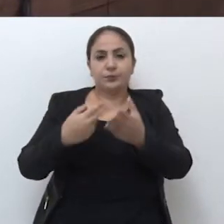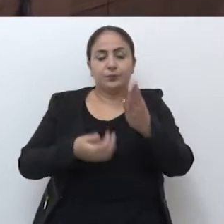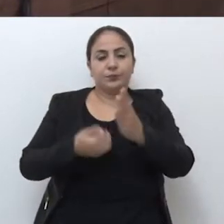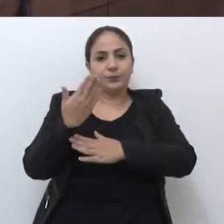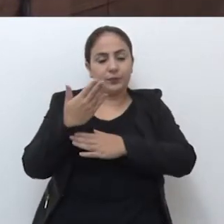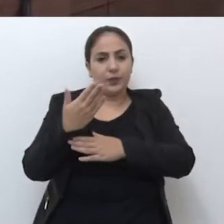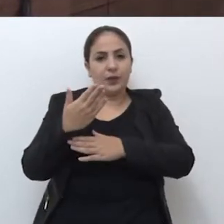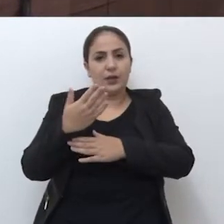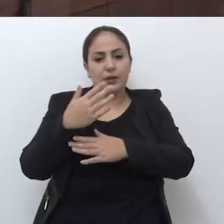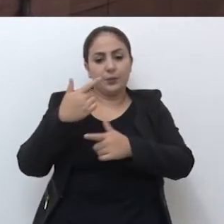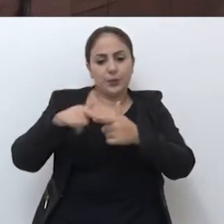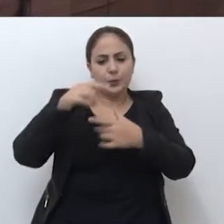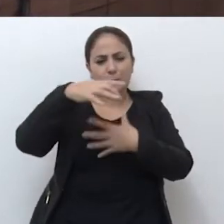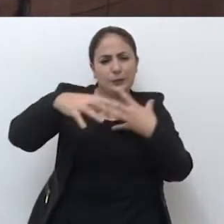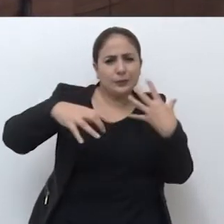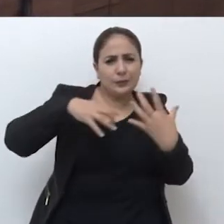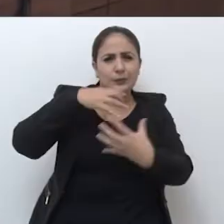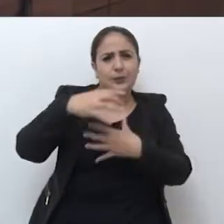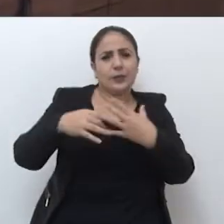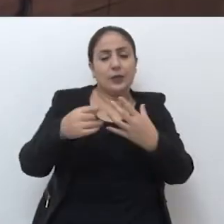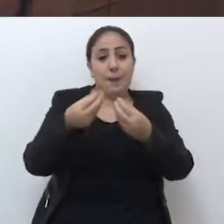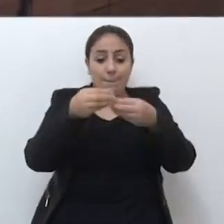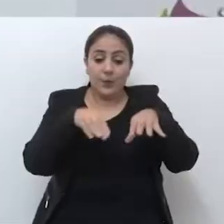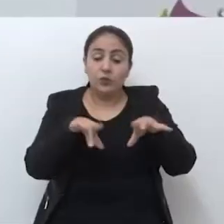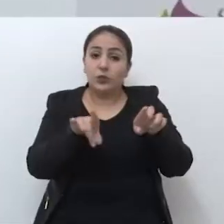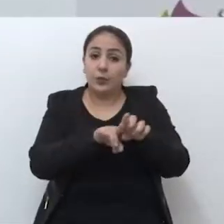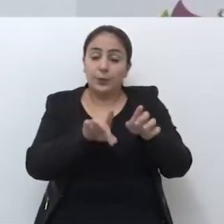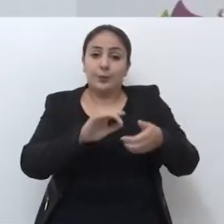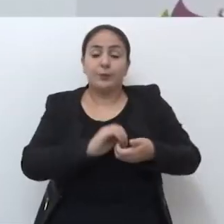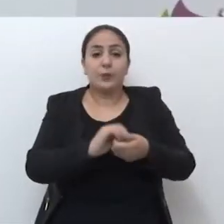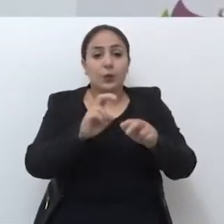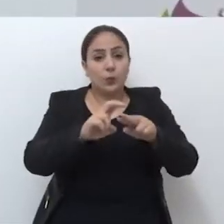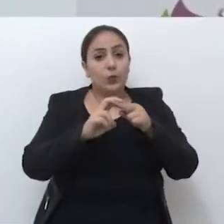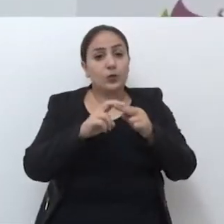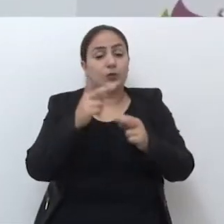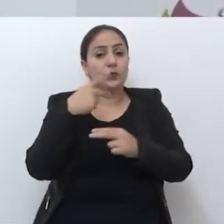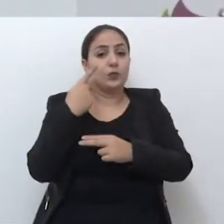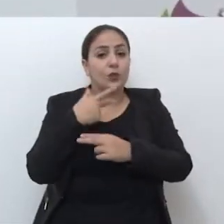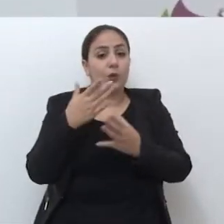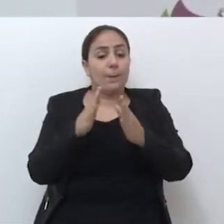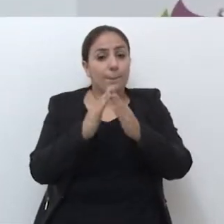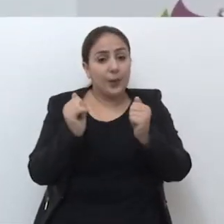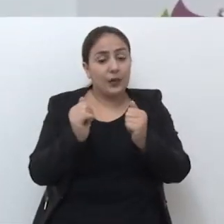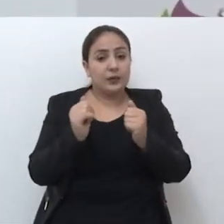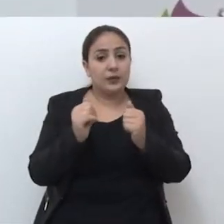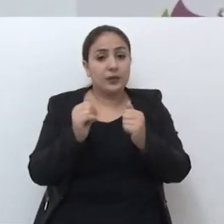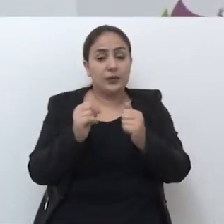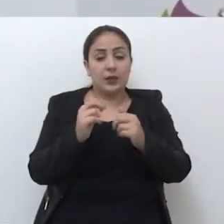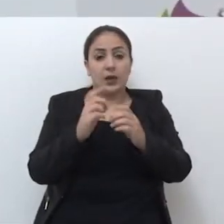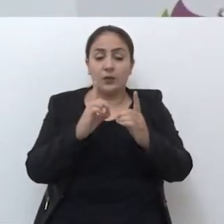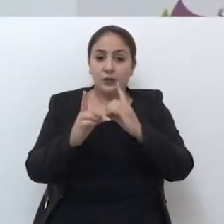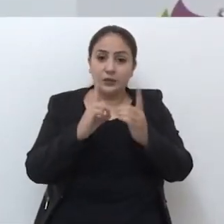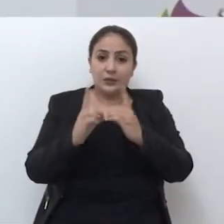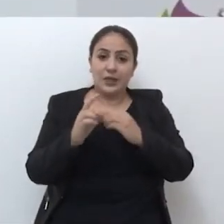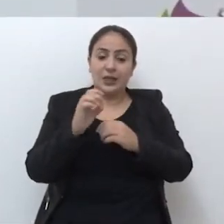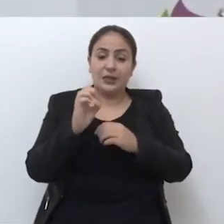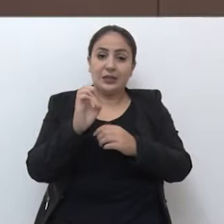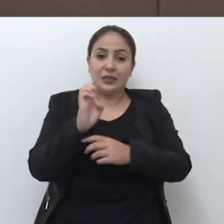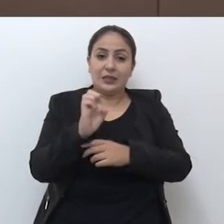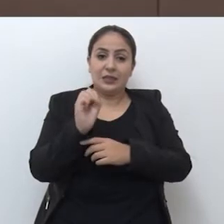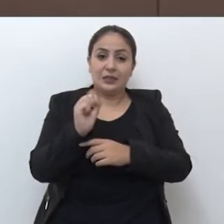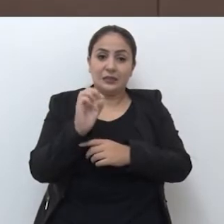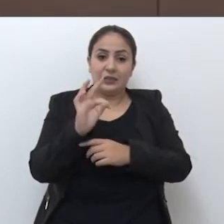correspondências geram transtornos e prejuízos. Diante disso, o parlamentar pede que a direção da